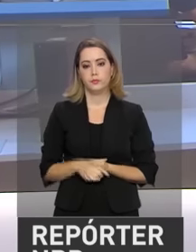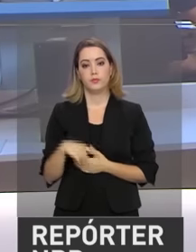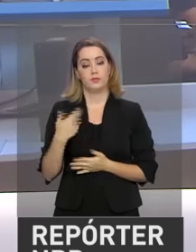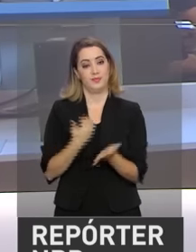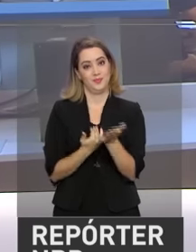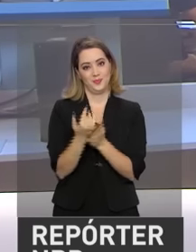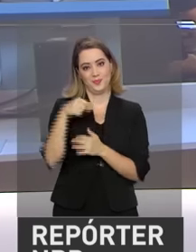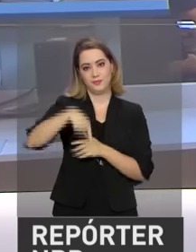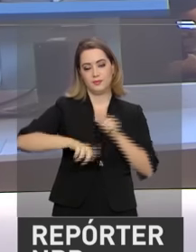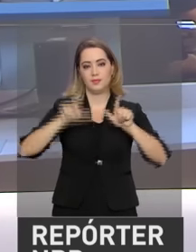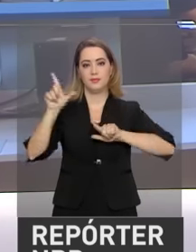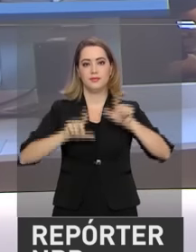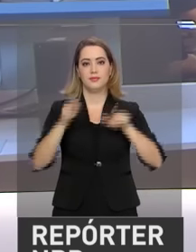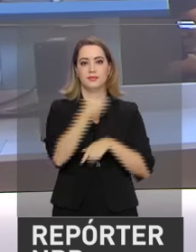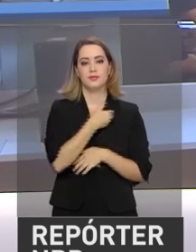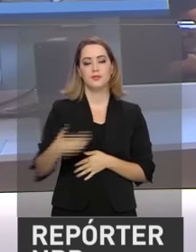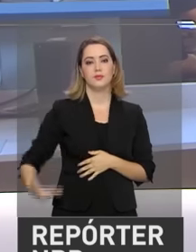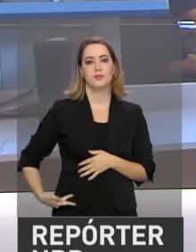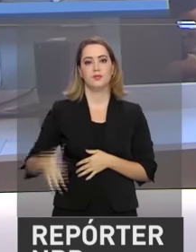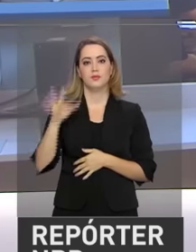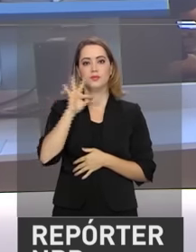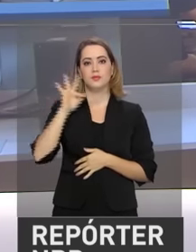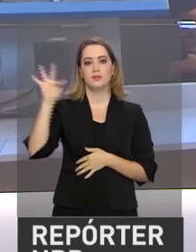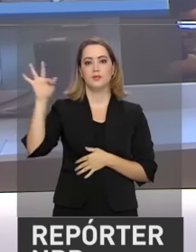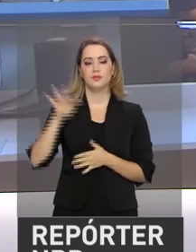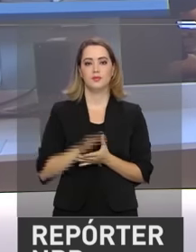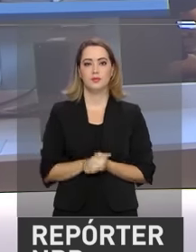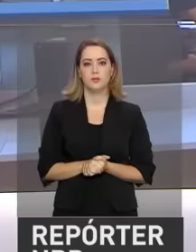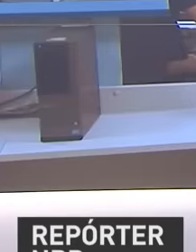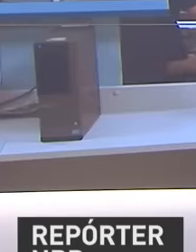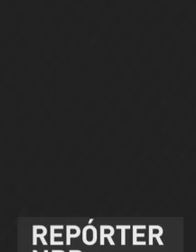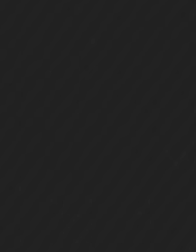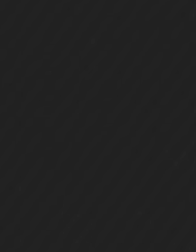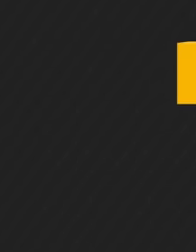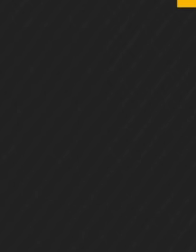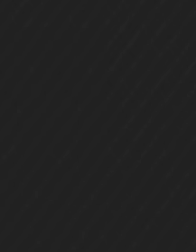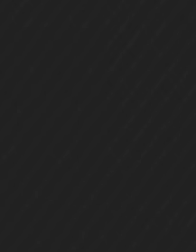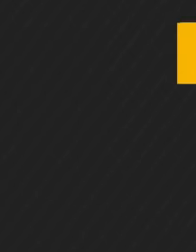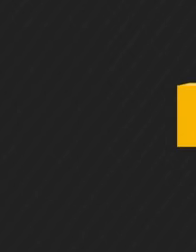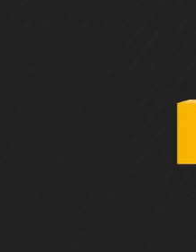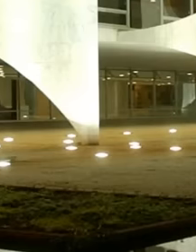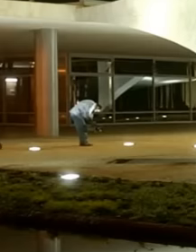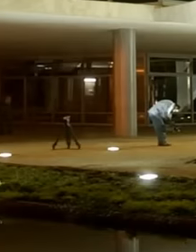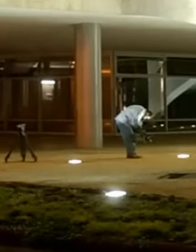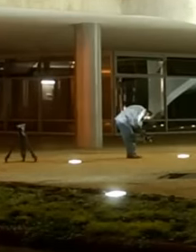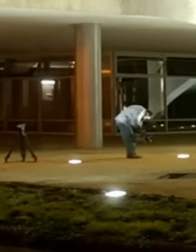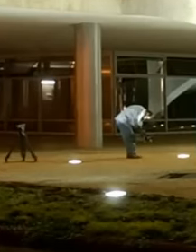Continue com a gente aqui na NBR, a TV do Governo Federal.